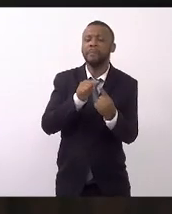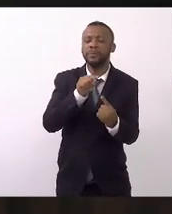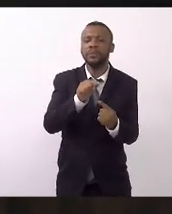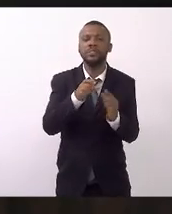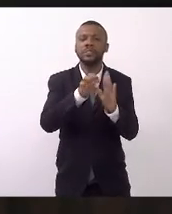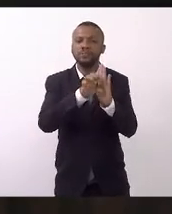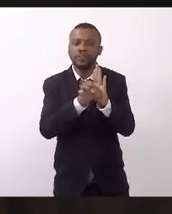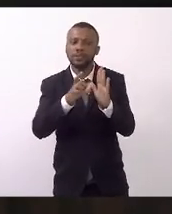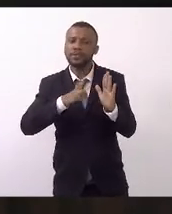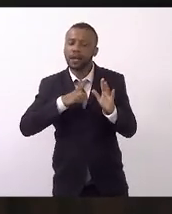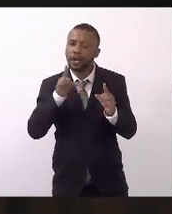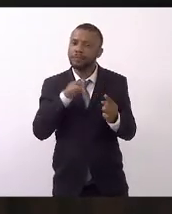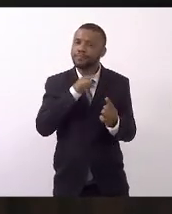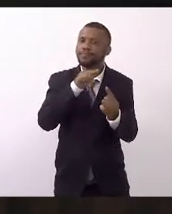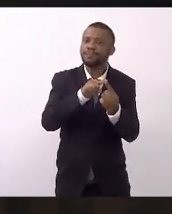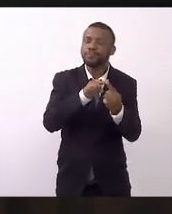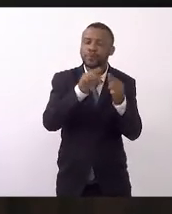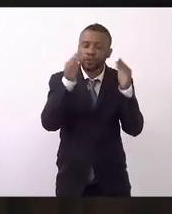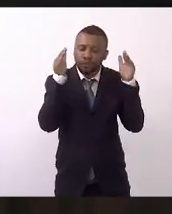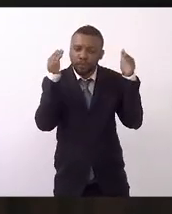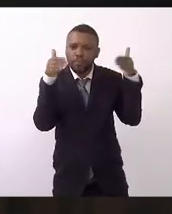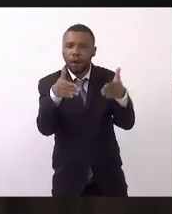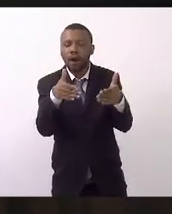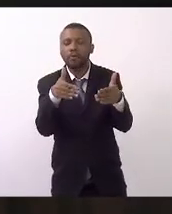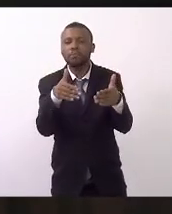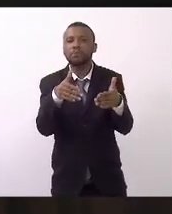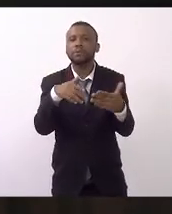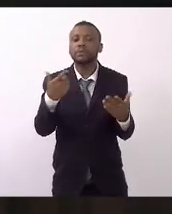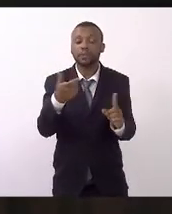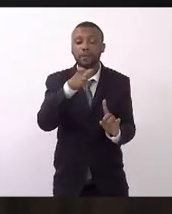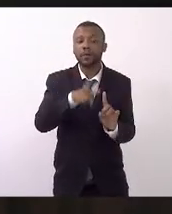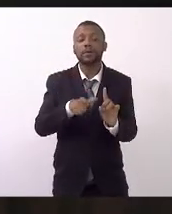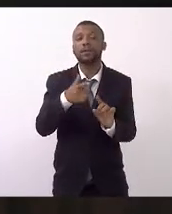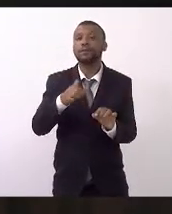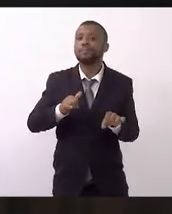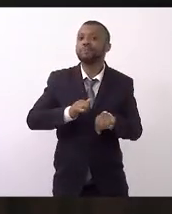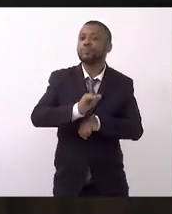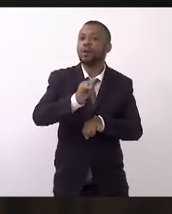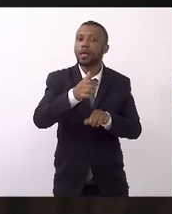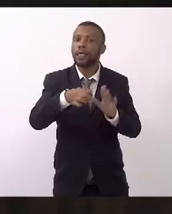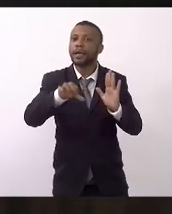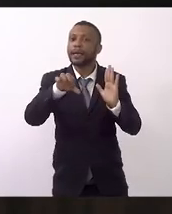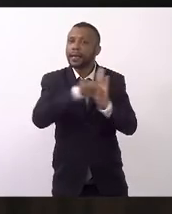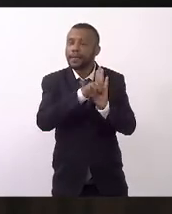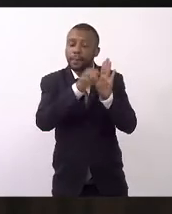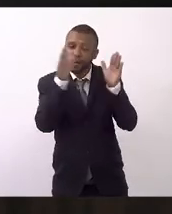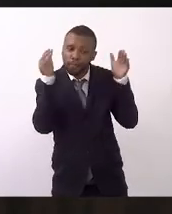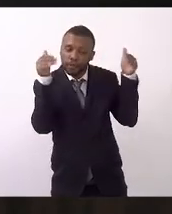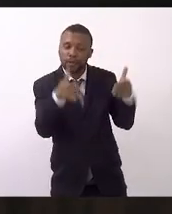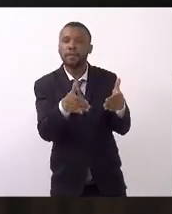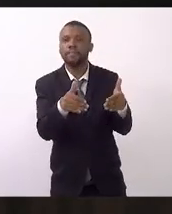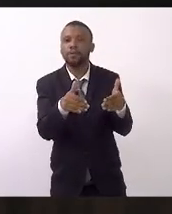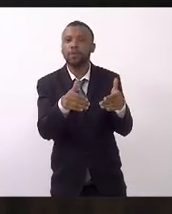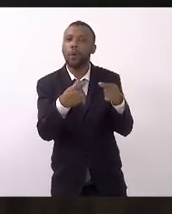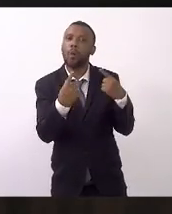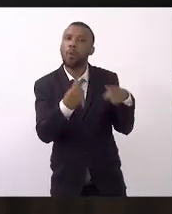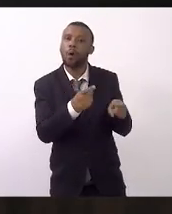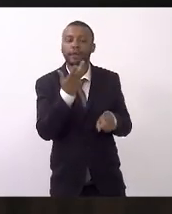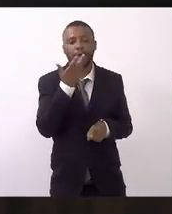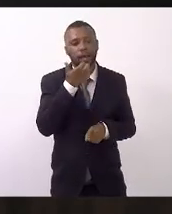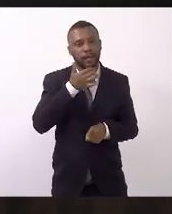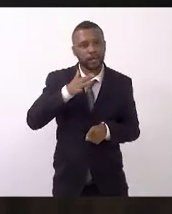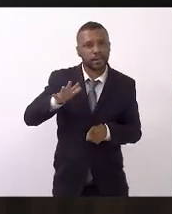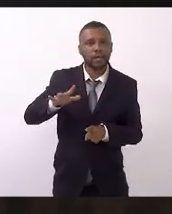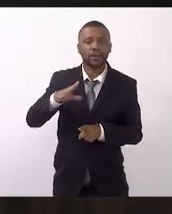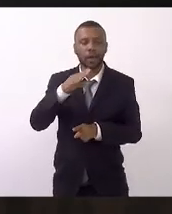nesse sentido do recorte de quem cometeu crime específico contra a criança e